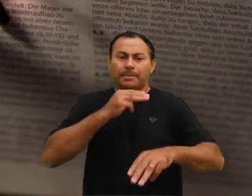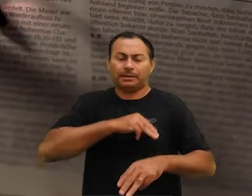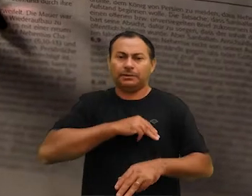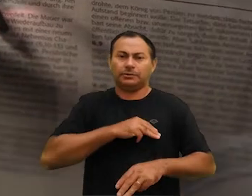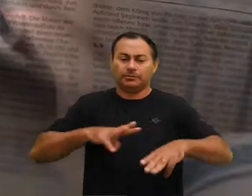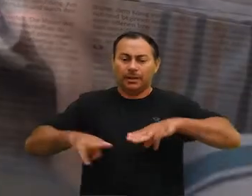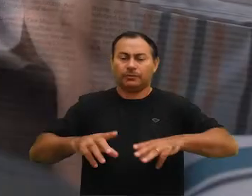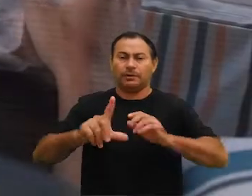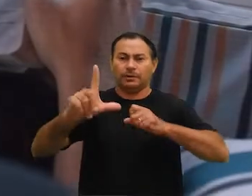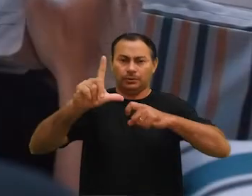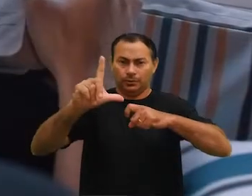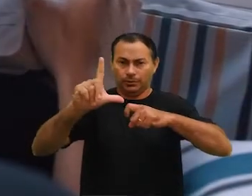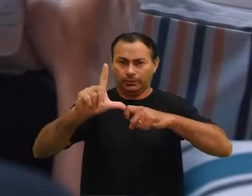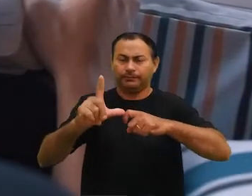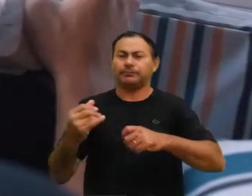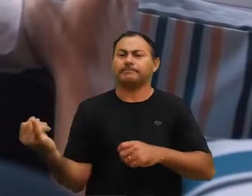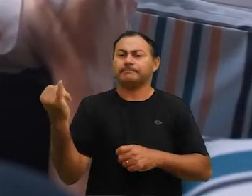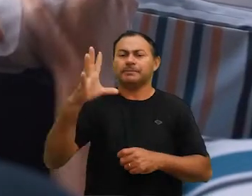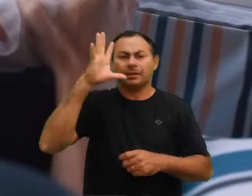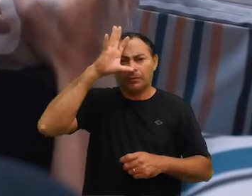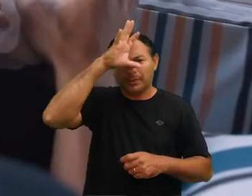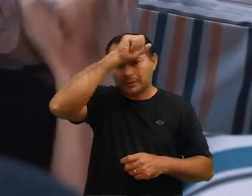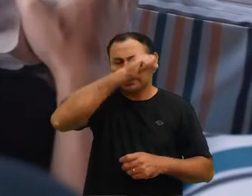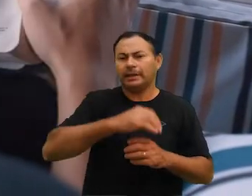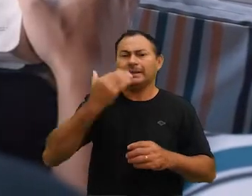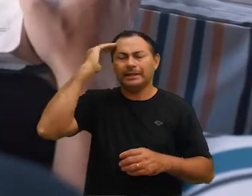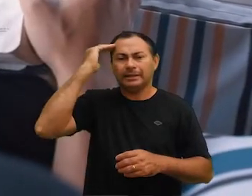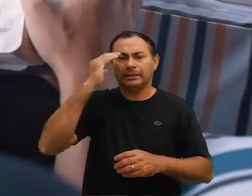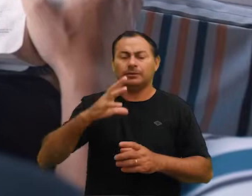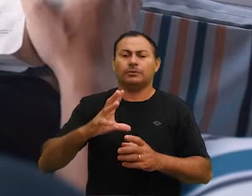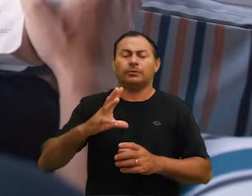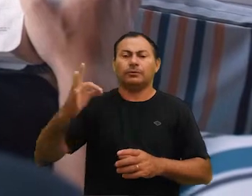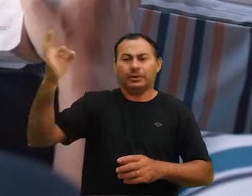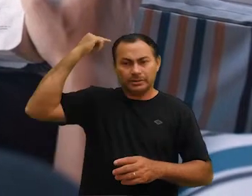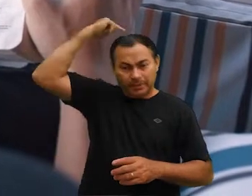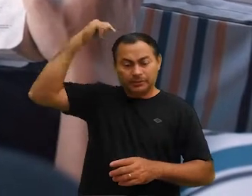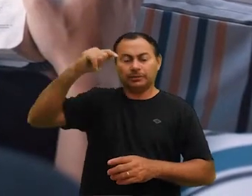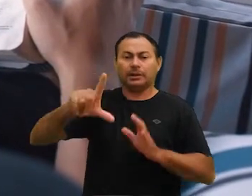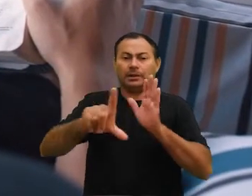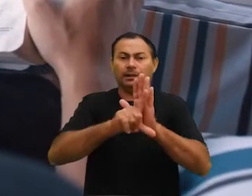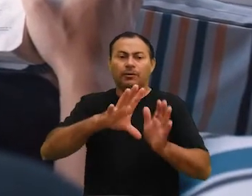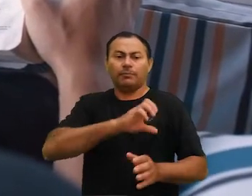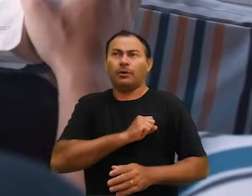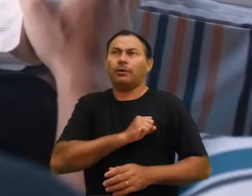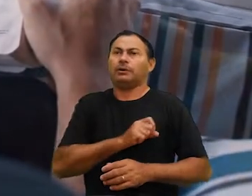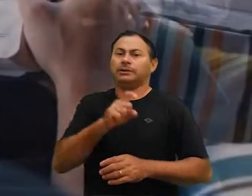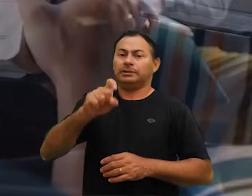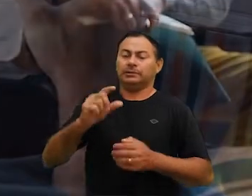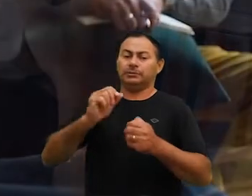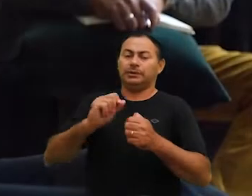Marcos e Lucas. A importância de compreender que o espírito da lei é o amor de Deus visando o bem-estar do ser